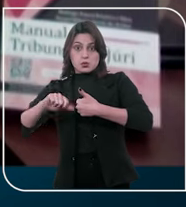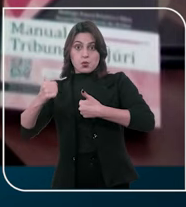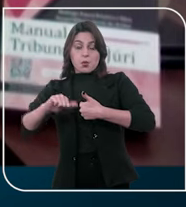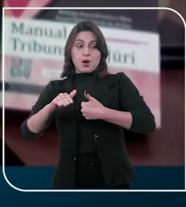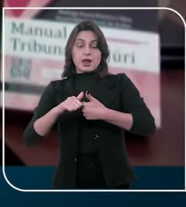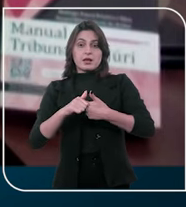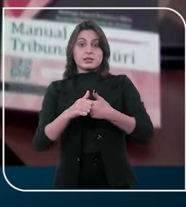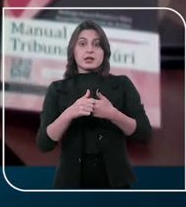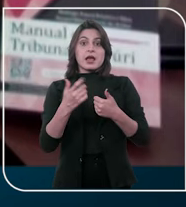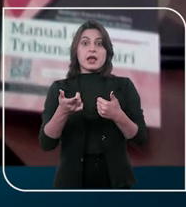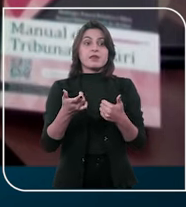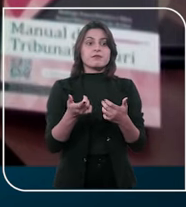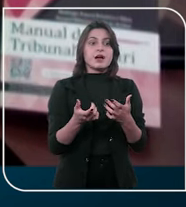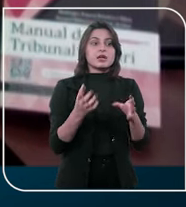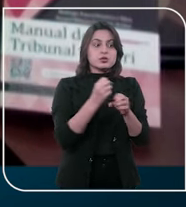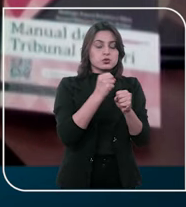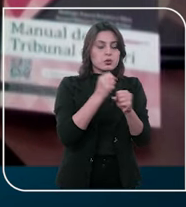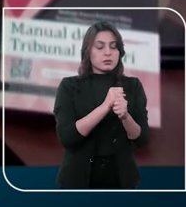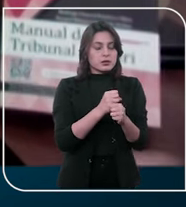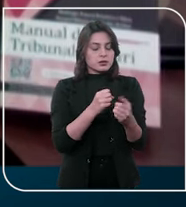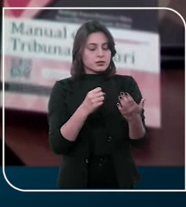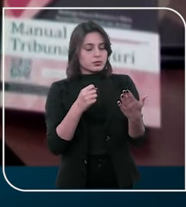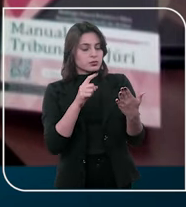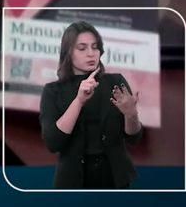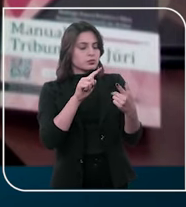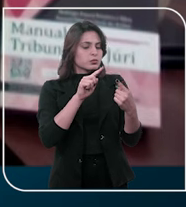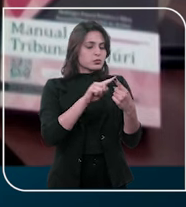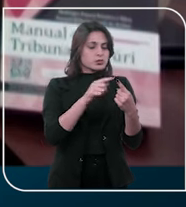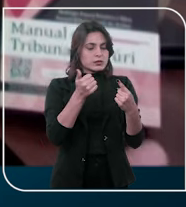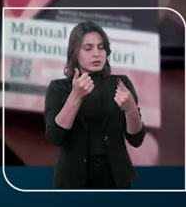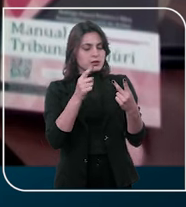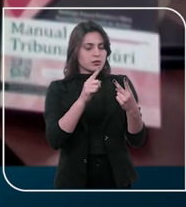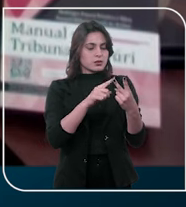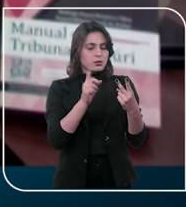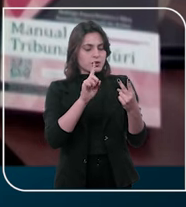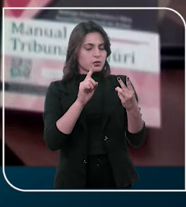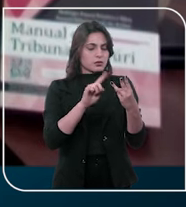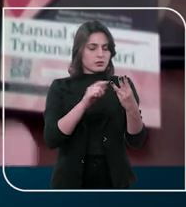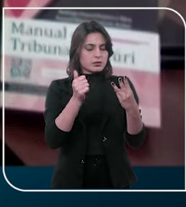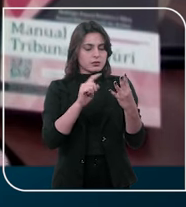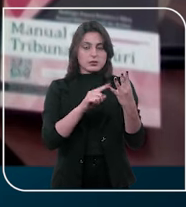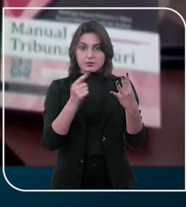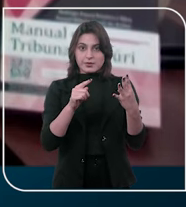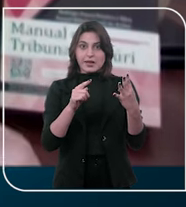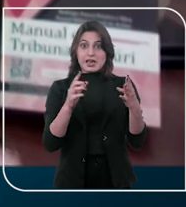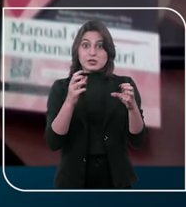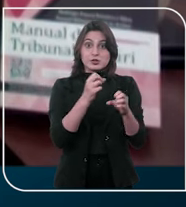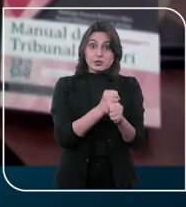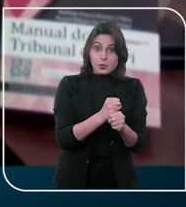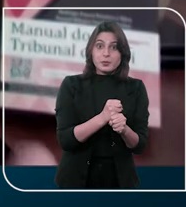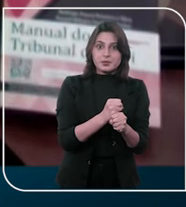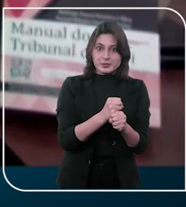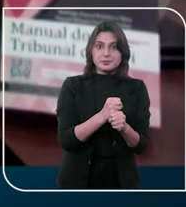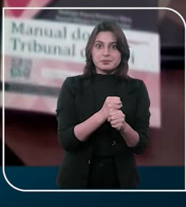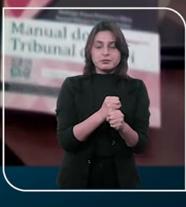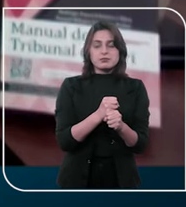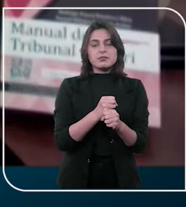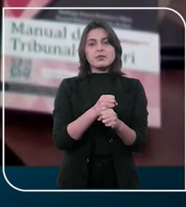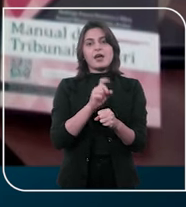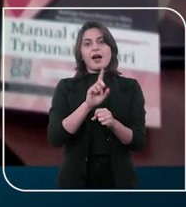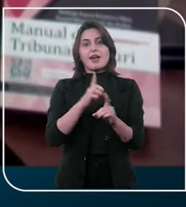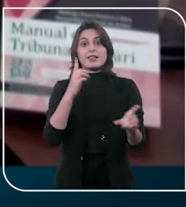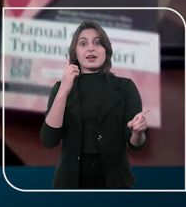voto igual, porque se for unânime, então saberíamos como cada um votou, e, portanto, por maioria